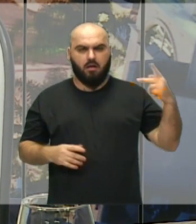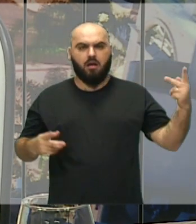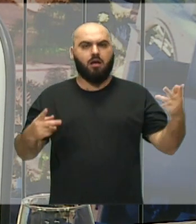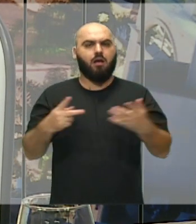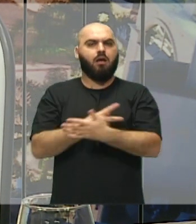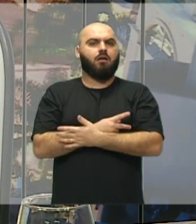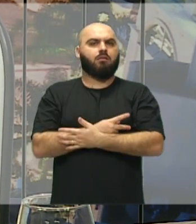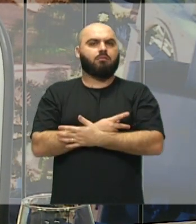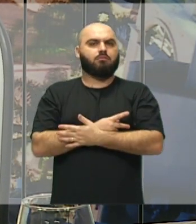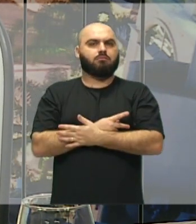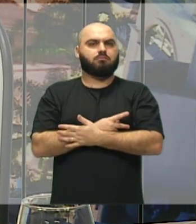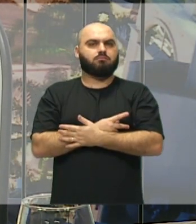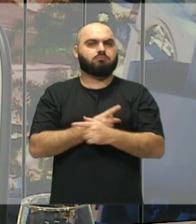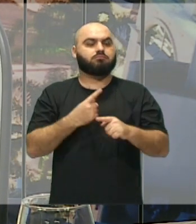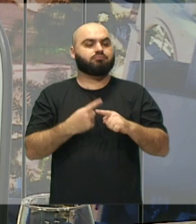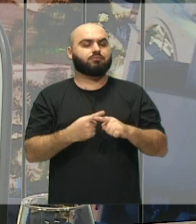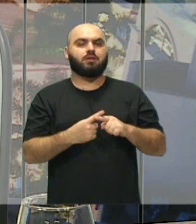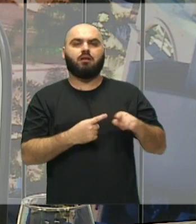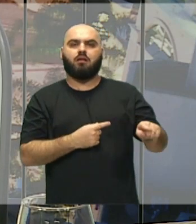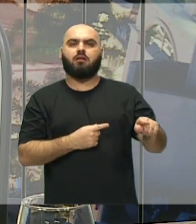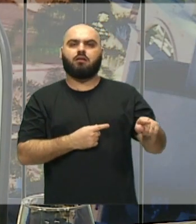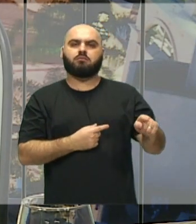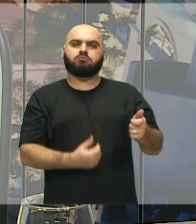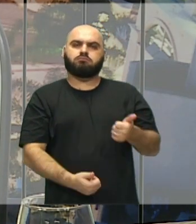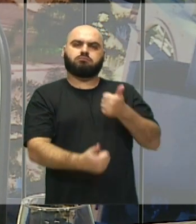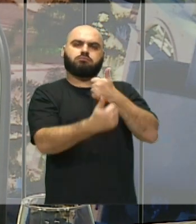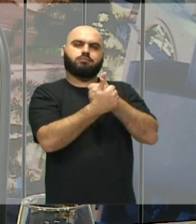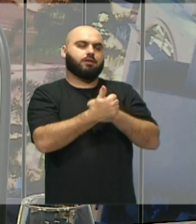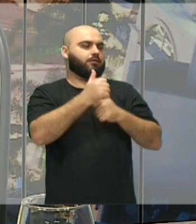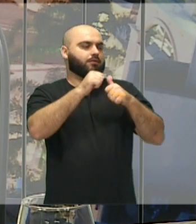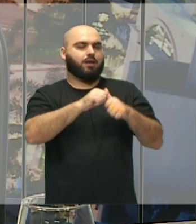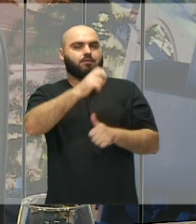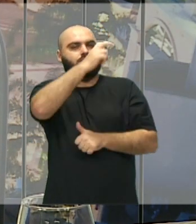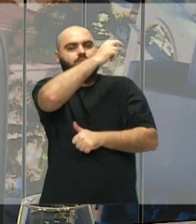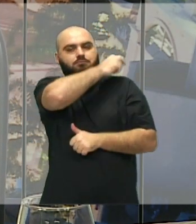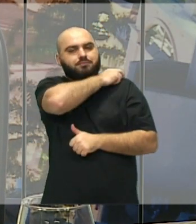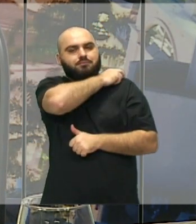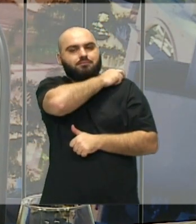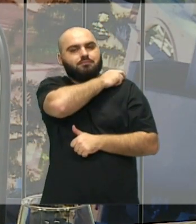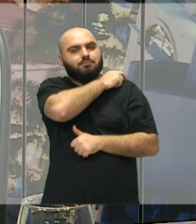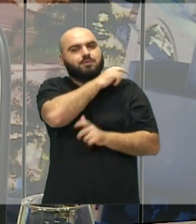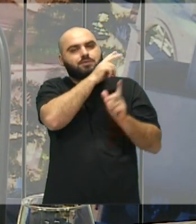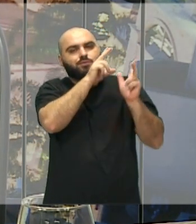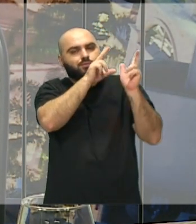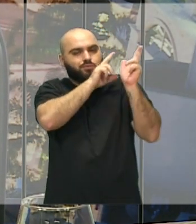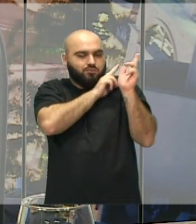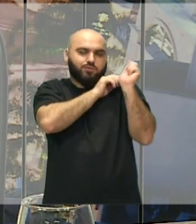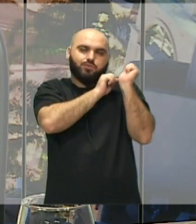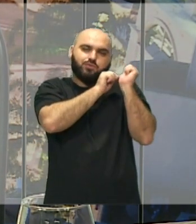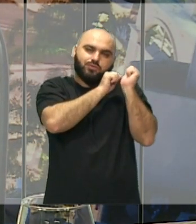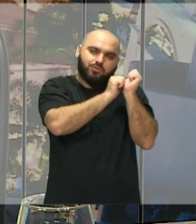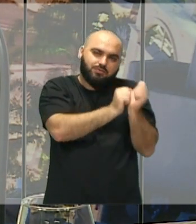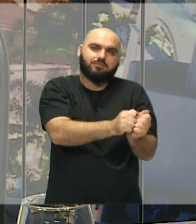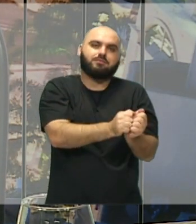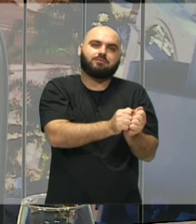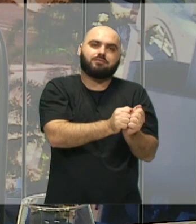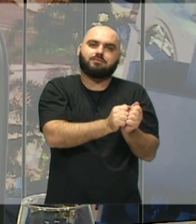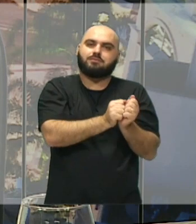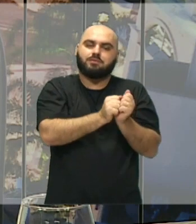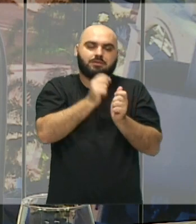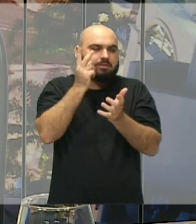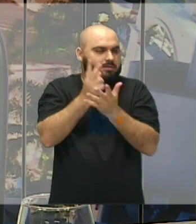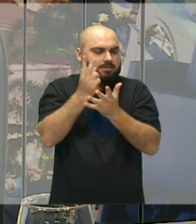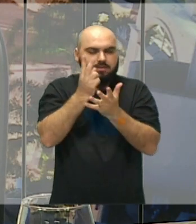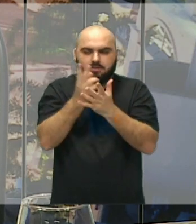muito próxima, né, da gente, ela ficava no ombro, ela cochilava com a gente e tal, ela era muito